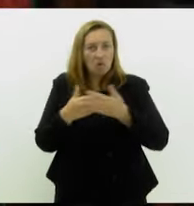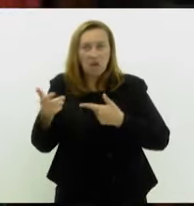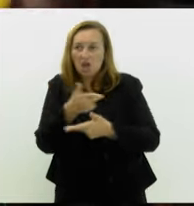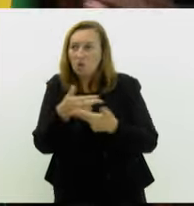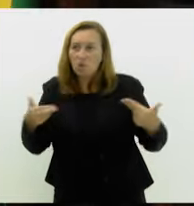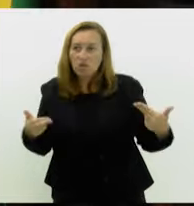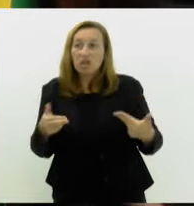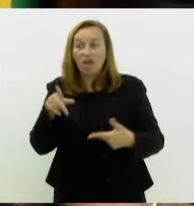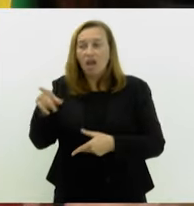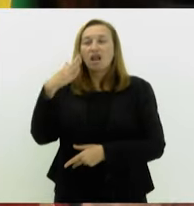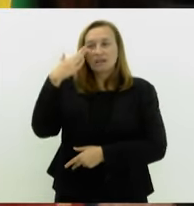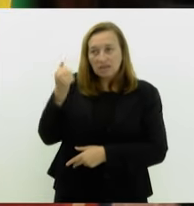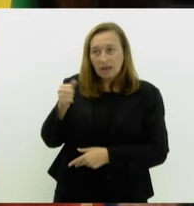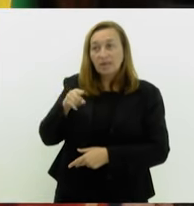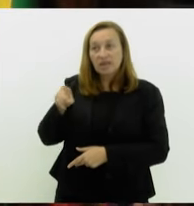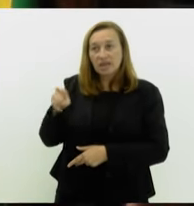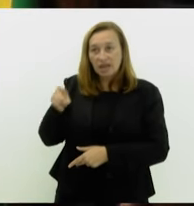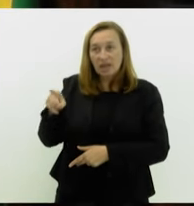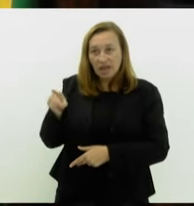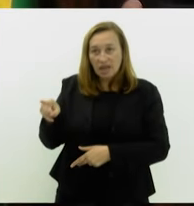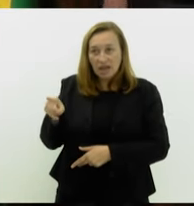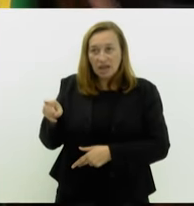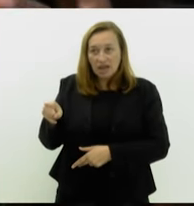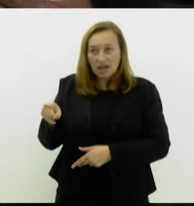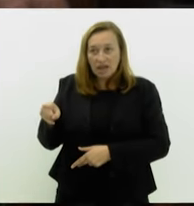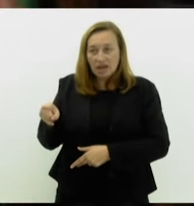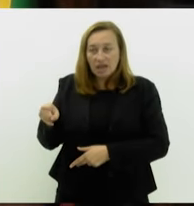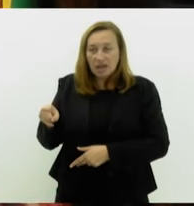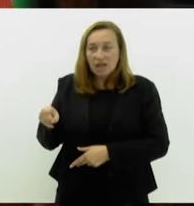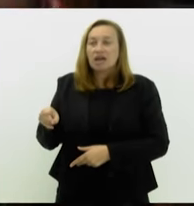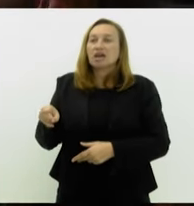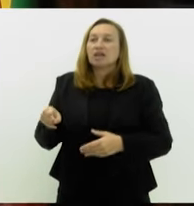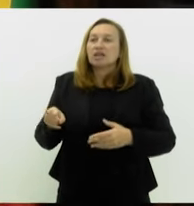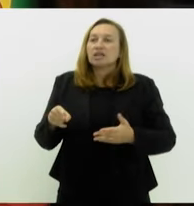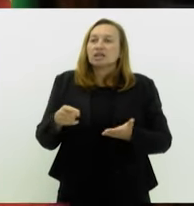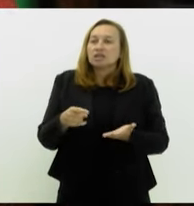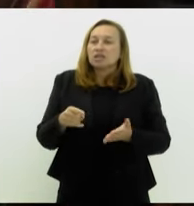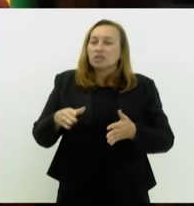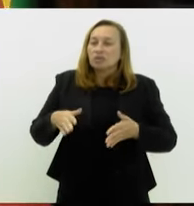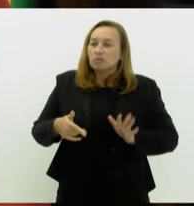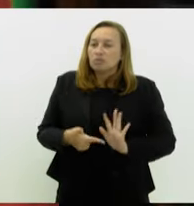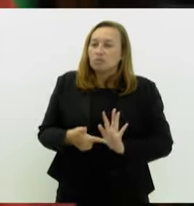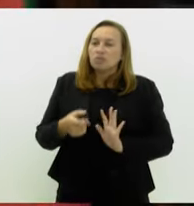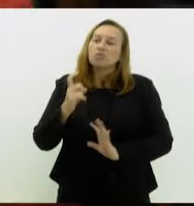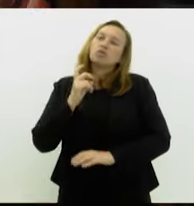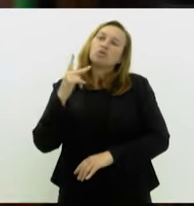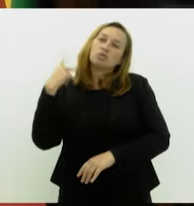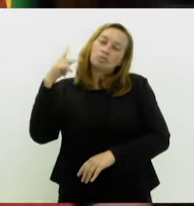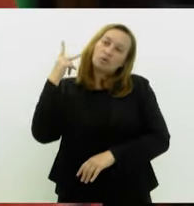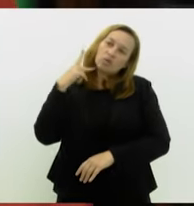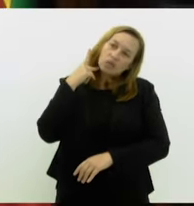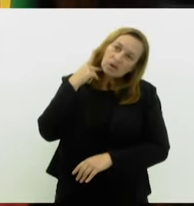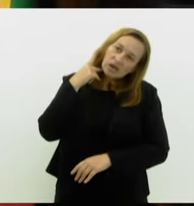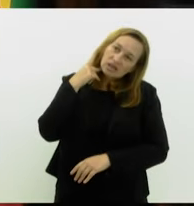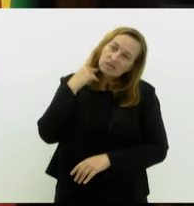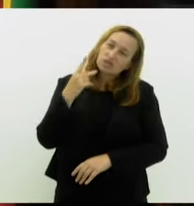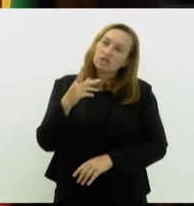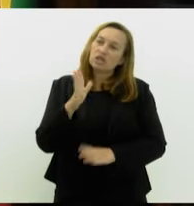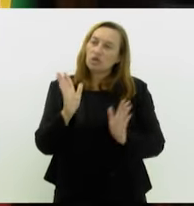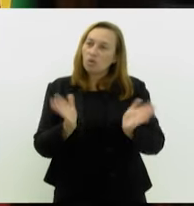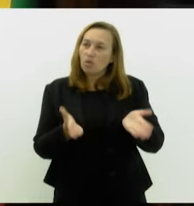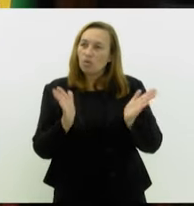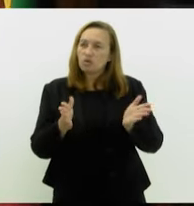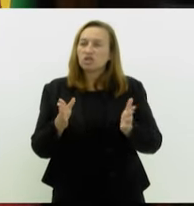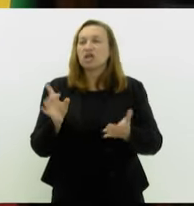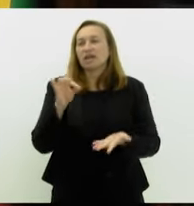ela sabe que ela abriu caminho portas e a procuradoria é hoje uma realidade no Brasil um beijo